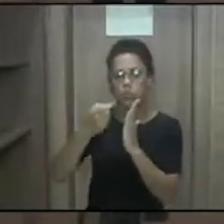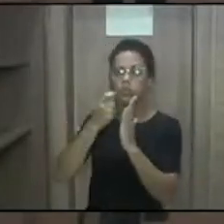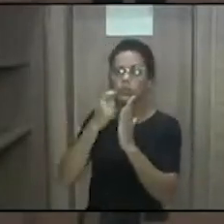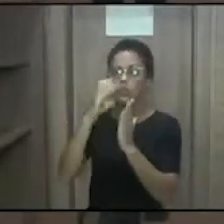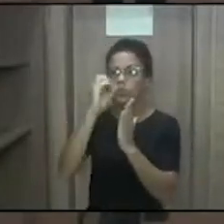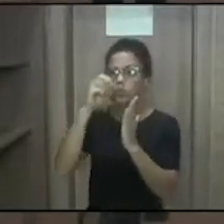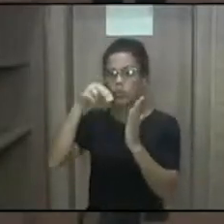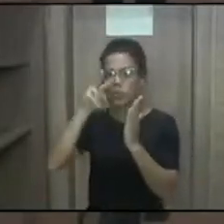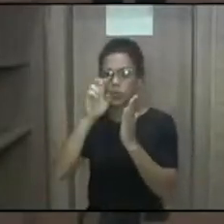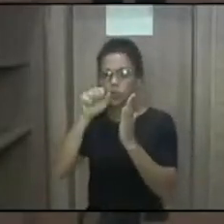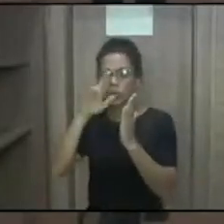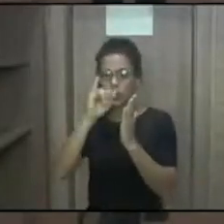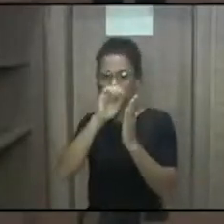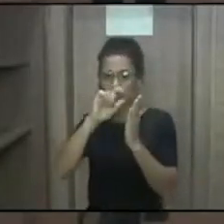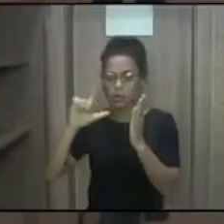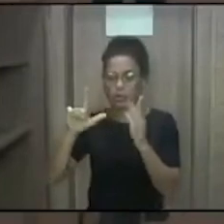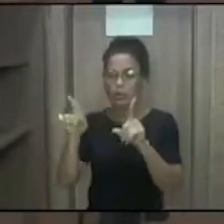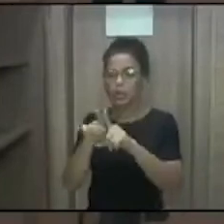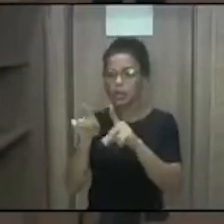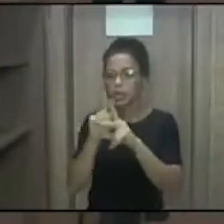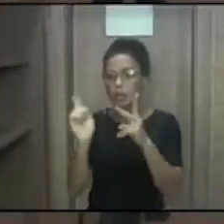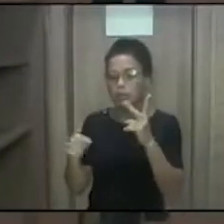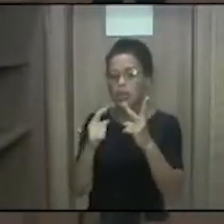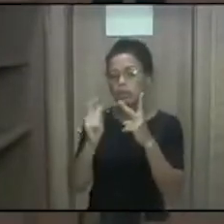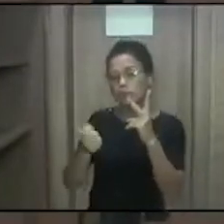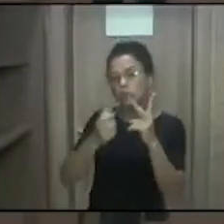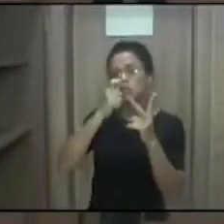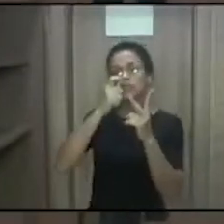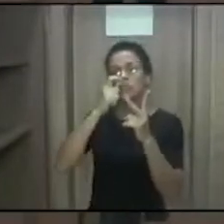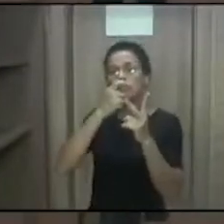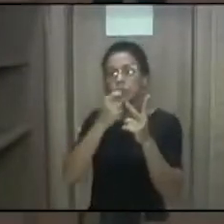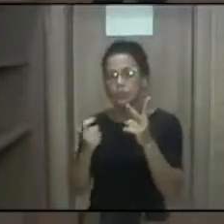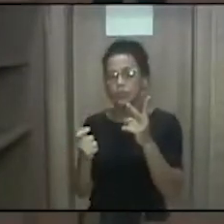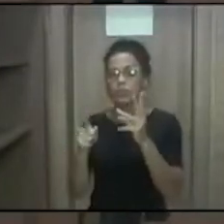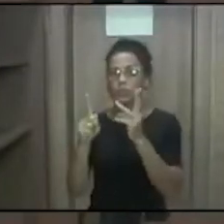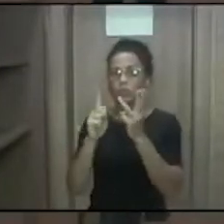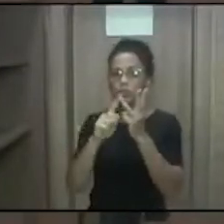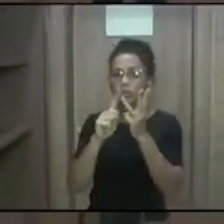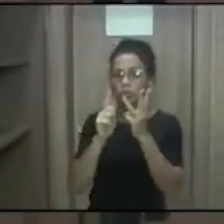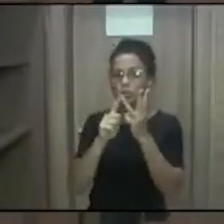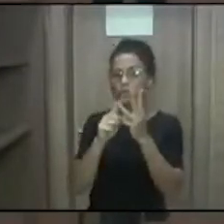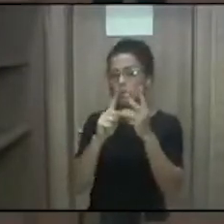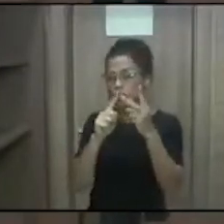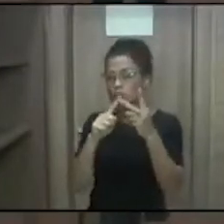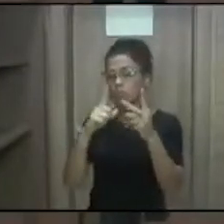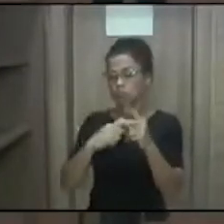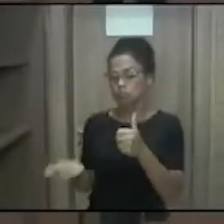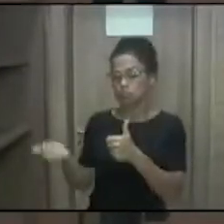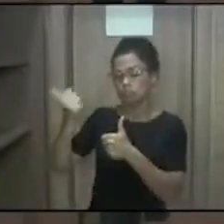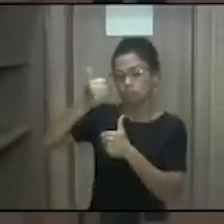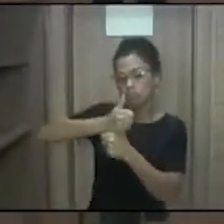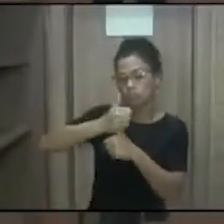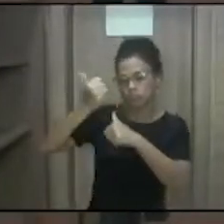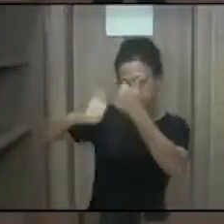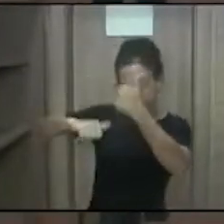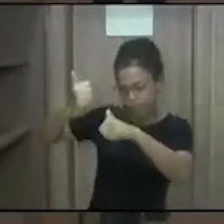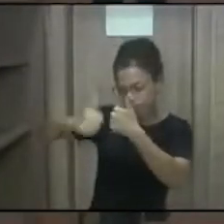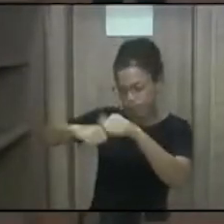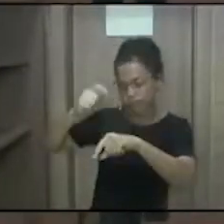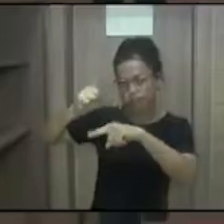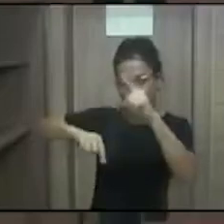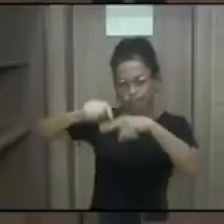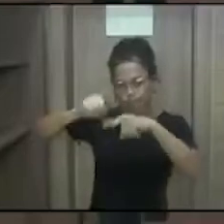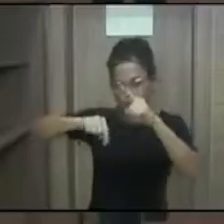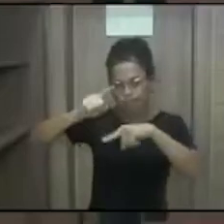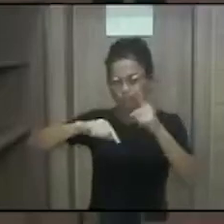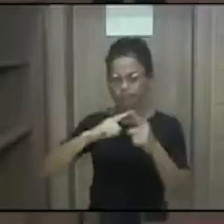convencionais, prótese total, parcial removível e prótese fixa unitária no SUS. O segundo subestudo, uma análise dos instrumentos licitatórios,